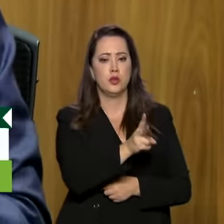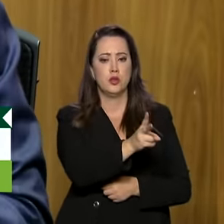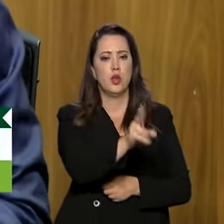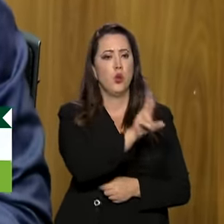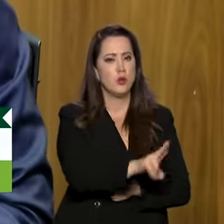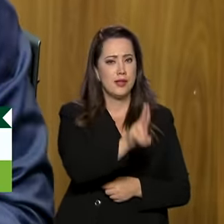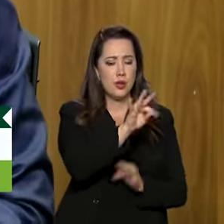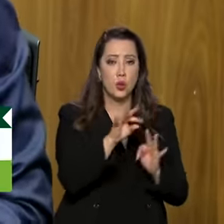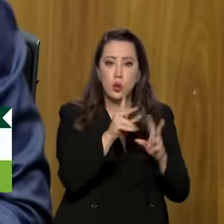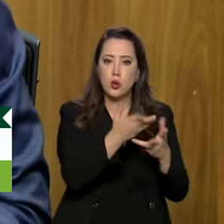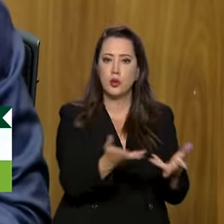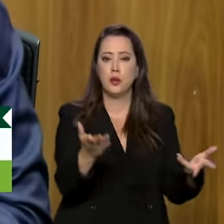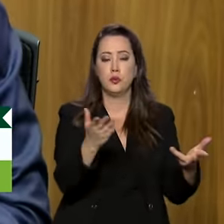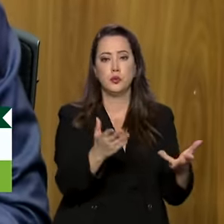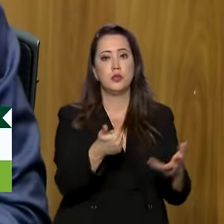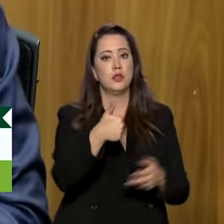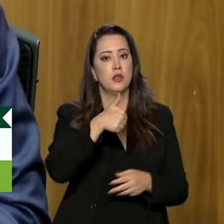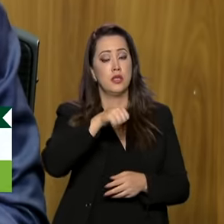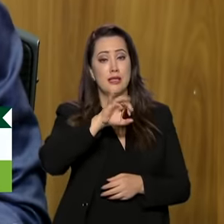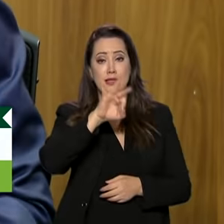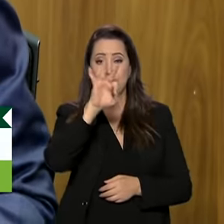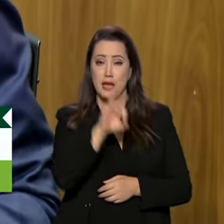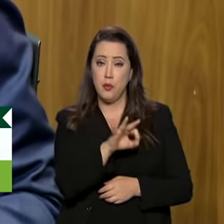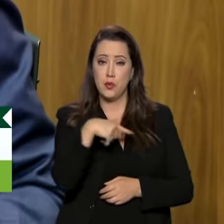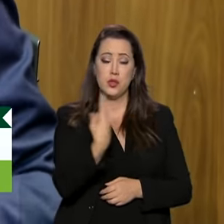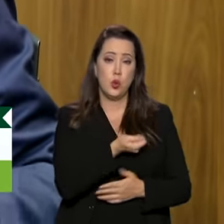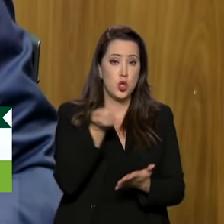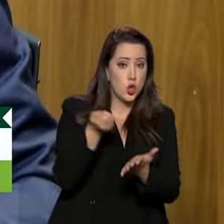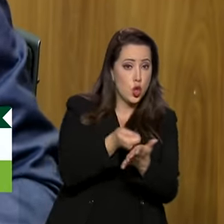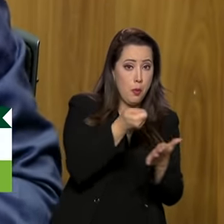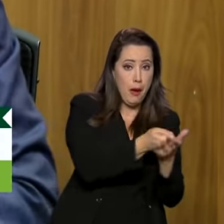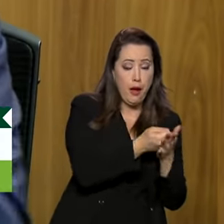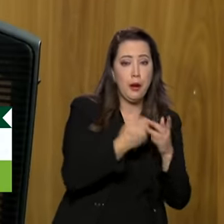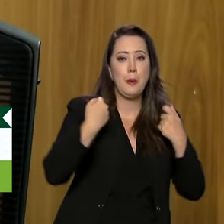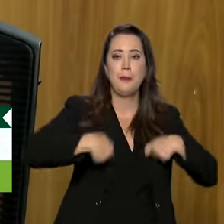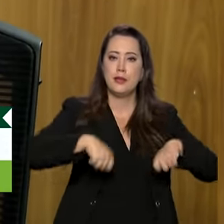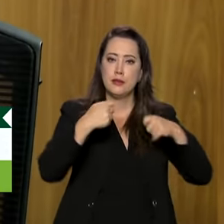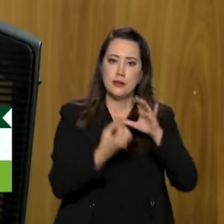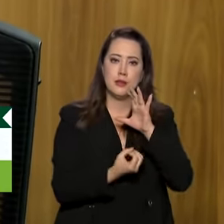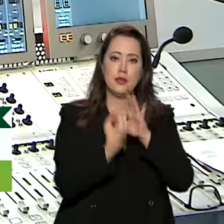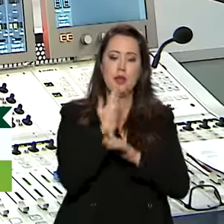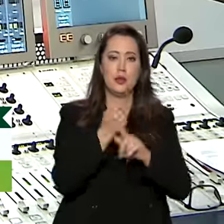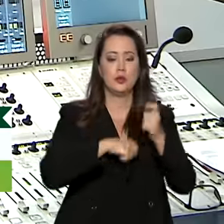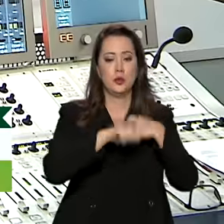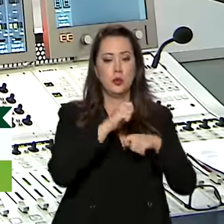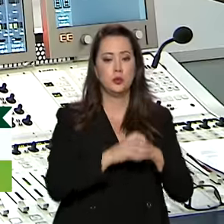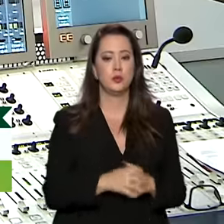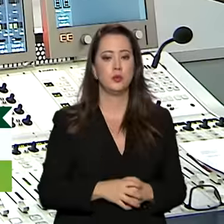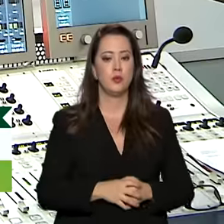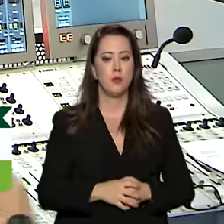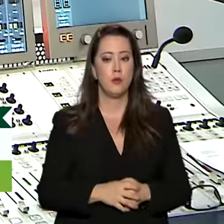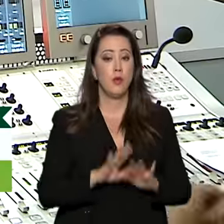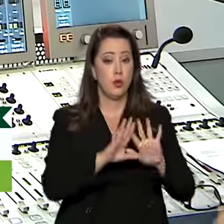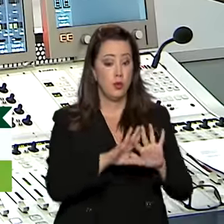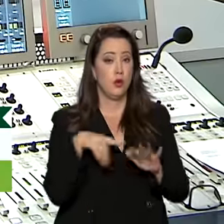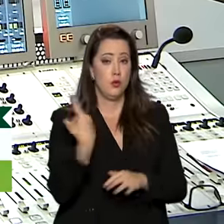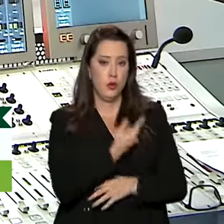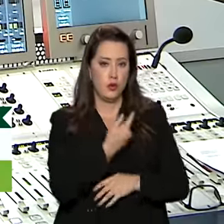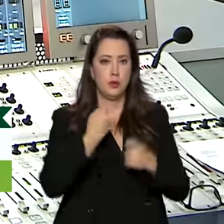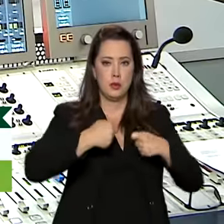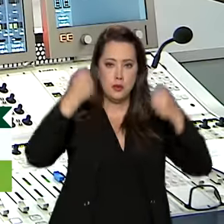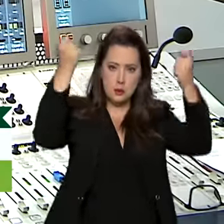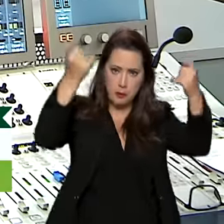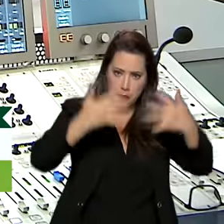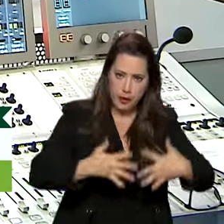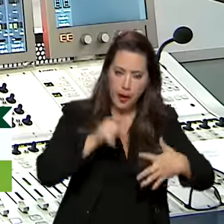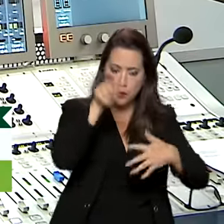consumido ou seja sem por cento do que nós vamos pagar deve gerar na economia a gente então vamos relembrar com os nossos